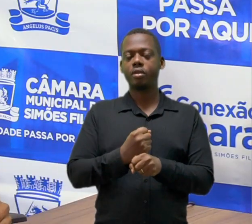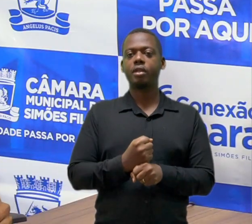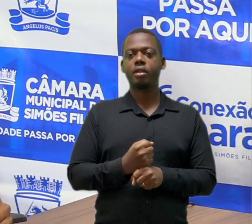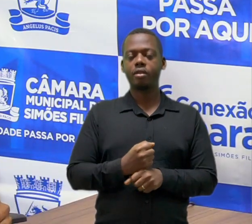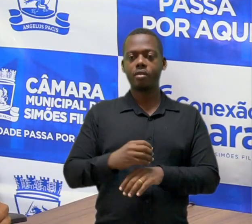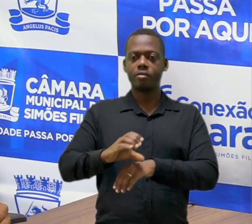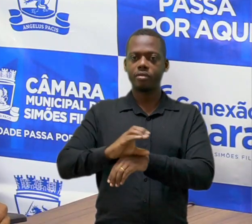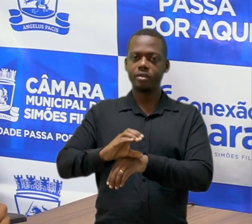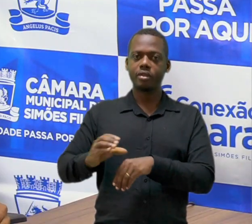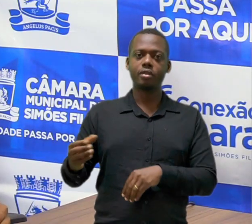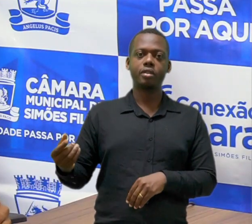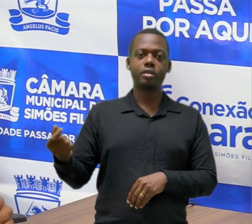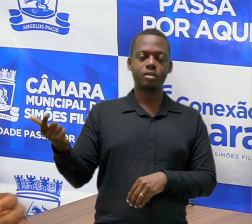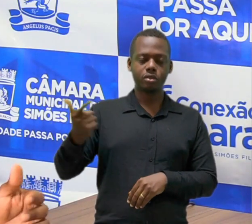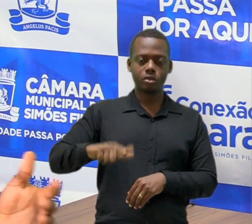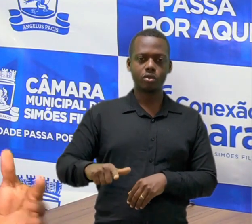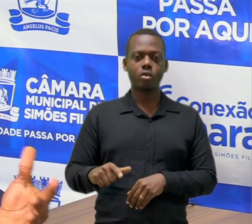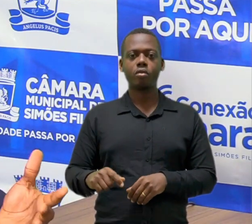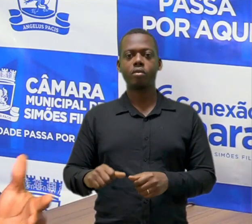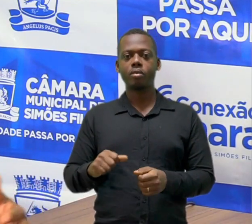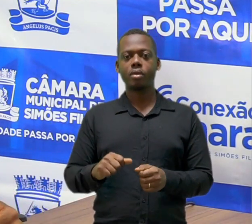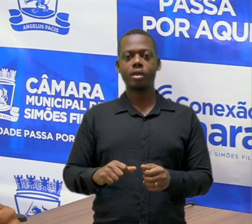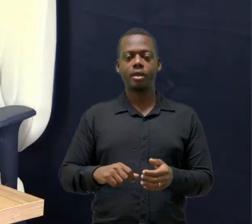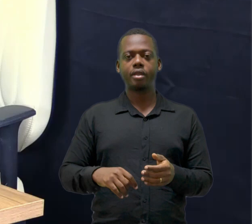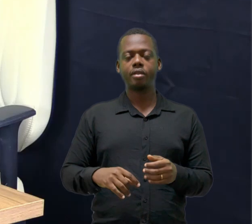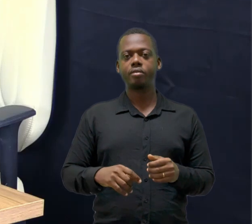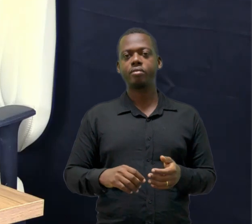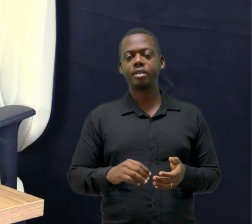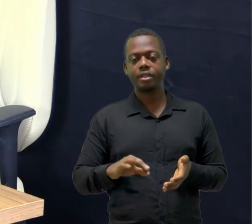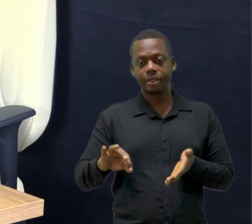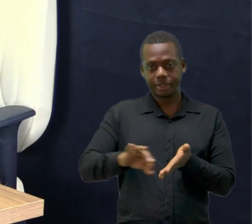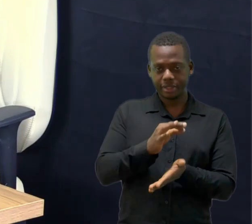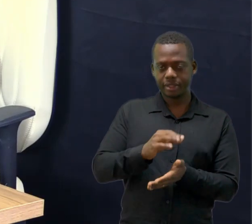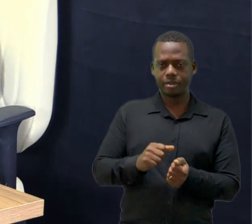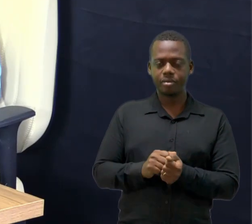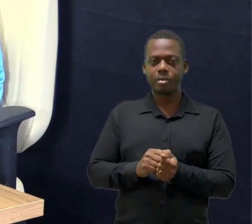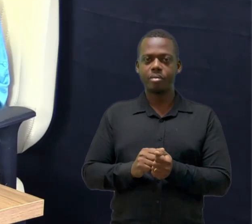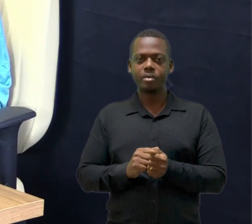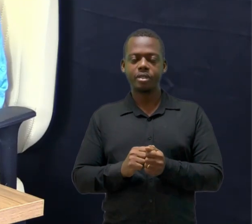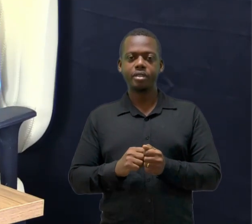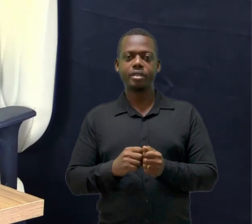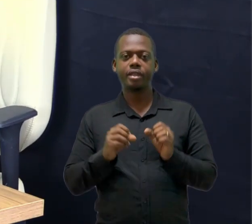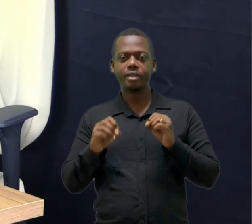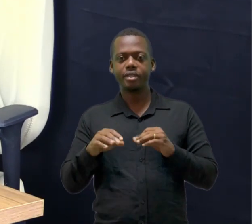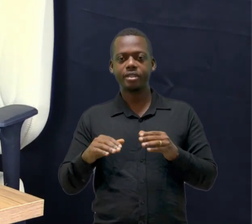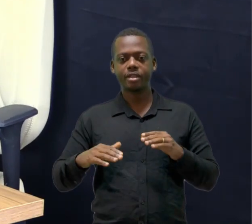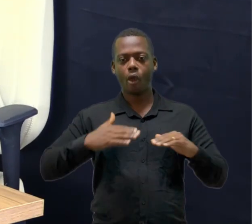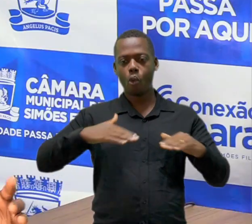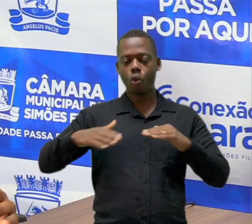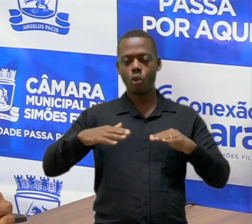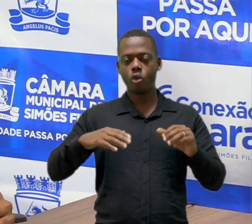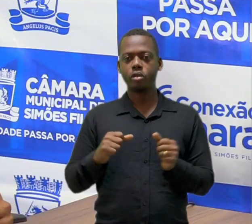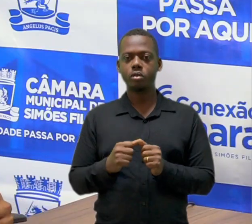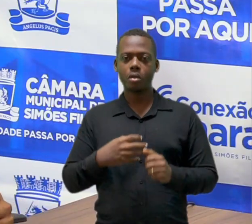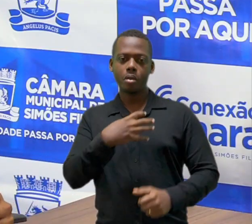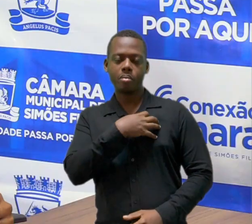gente? e foi uma Inscrição. experiência maravilhosa, tivemos Vamos vereadores. ensinar aqui os ritmos baianos? Também, Tati faz com dinâmicas,